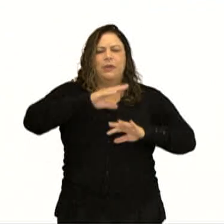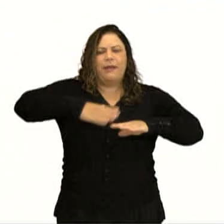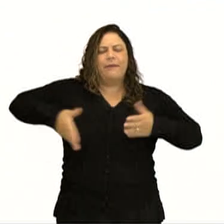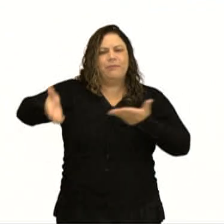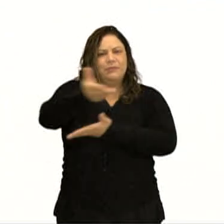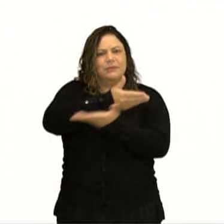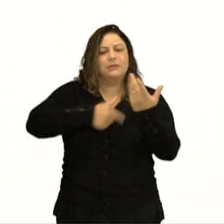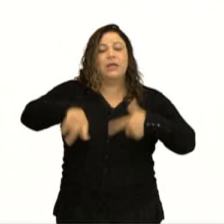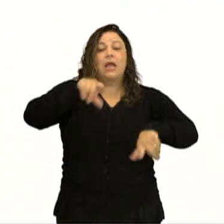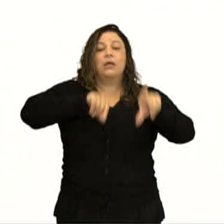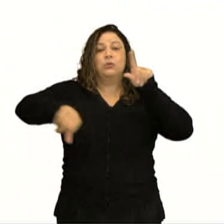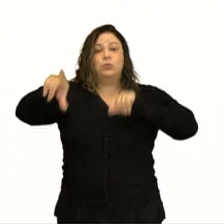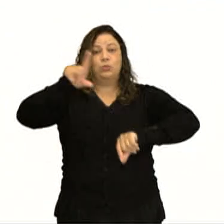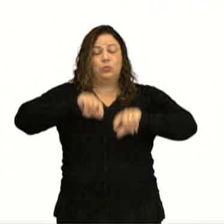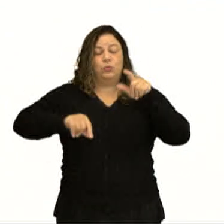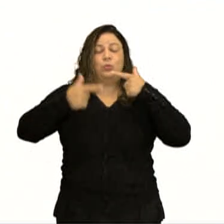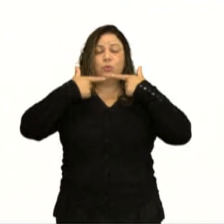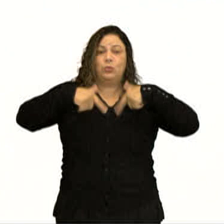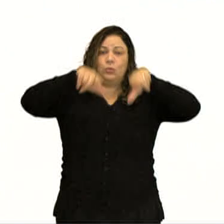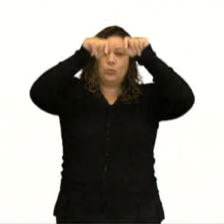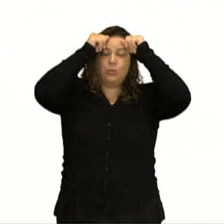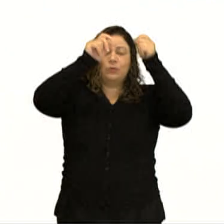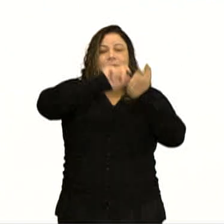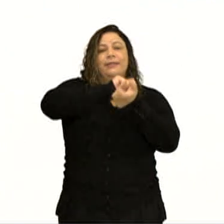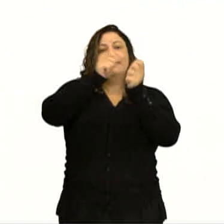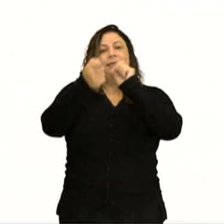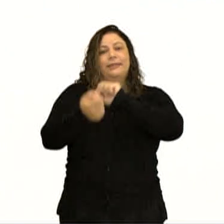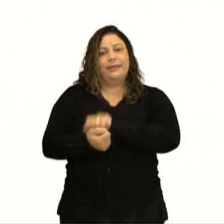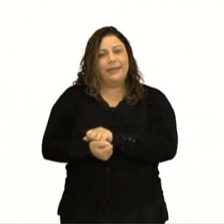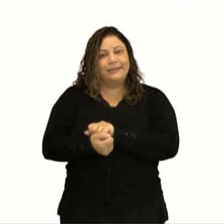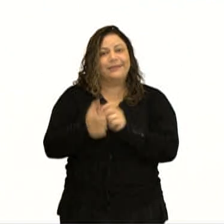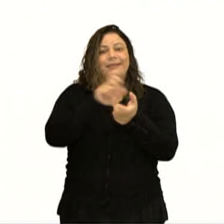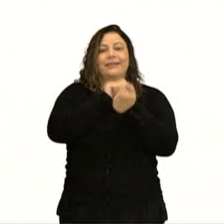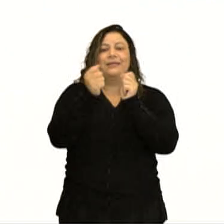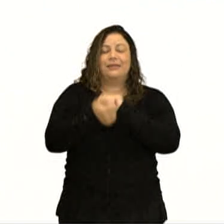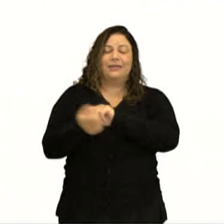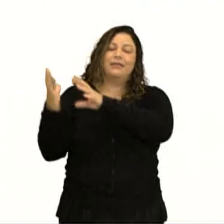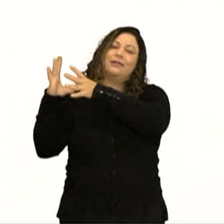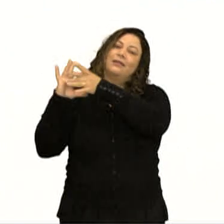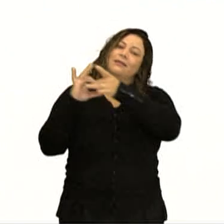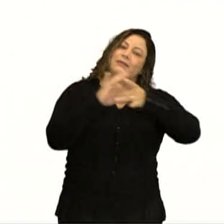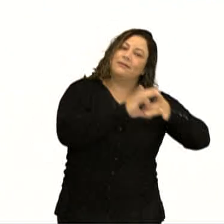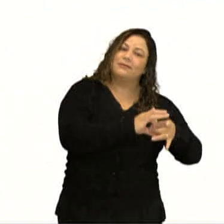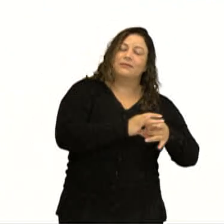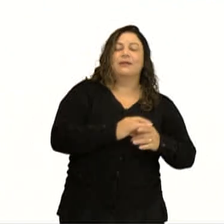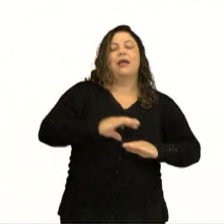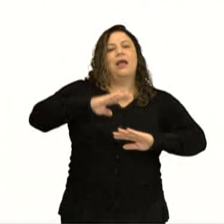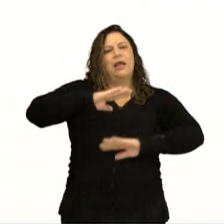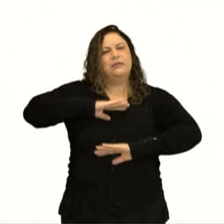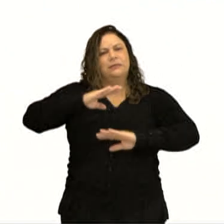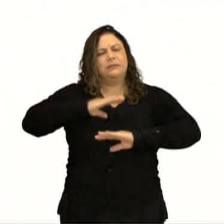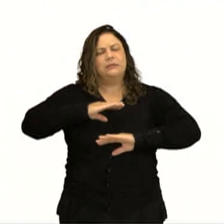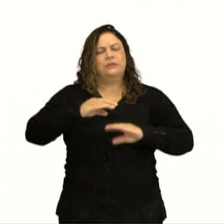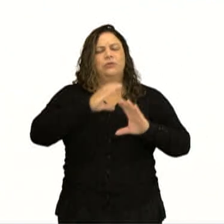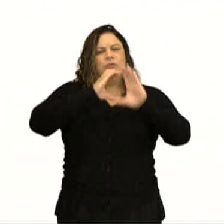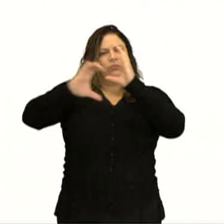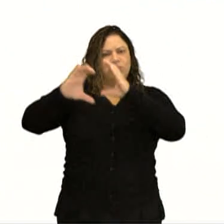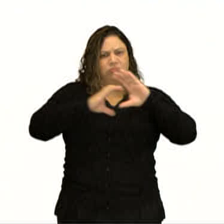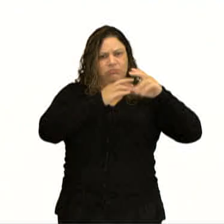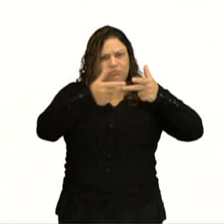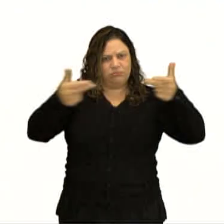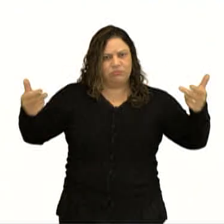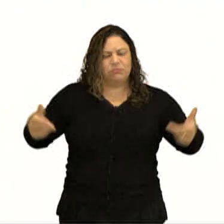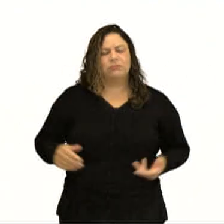linguagem significa a adequação dela ao contexto, à situação comunicativa. Então,